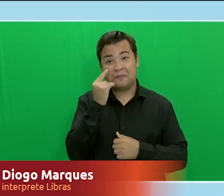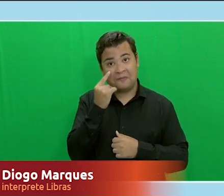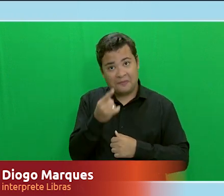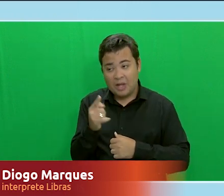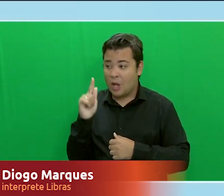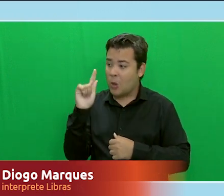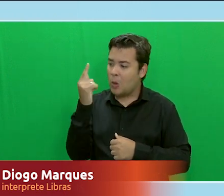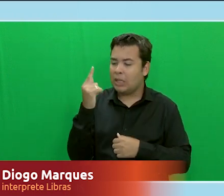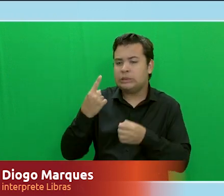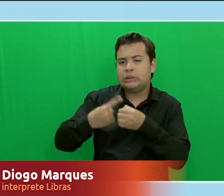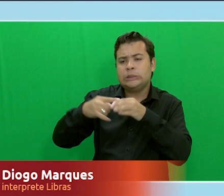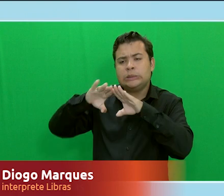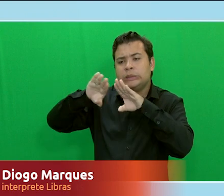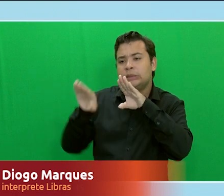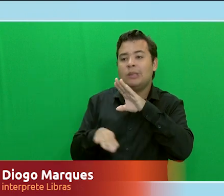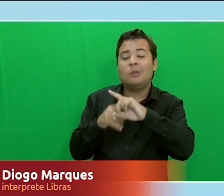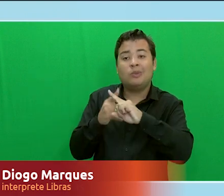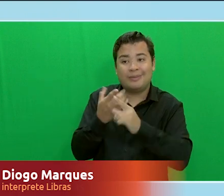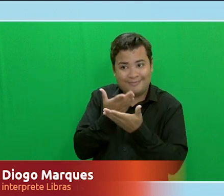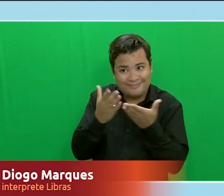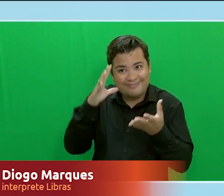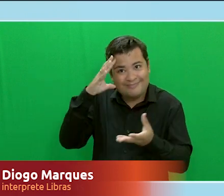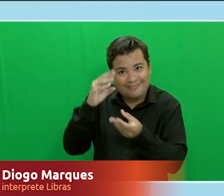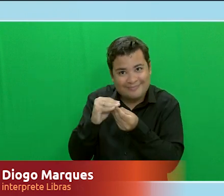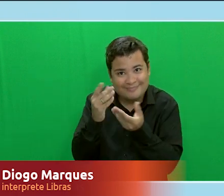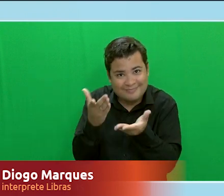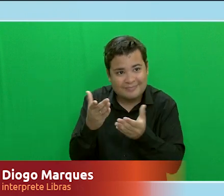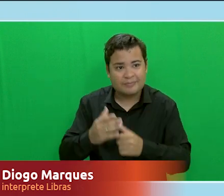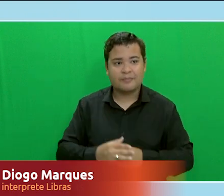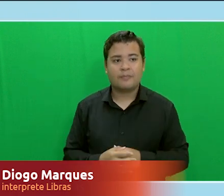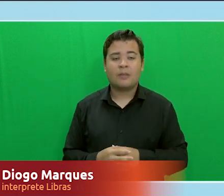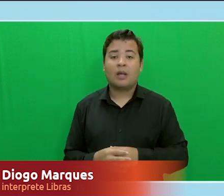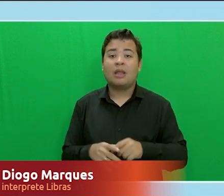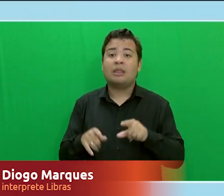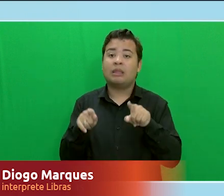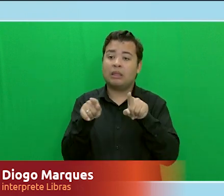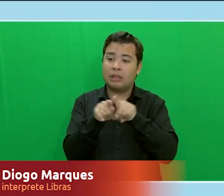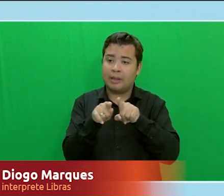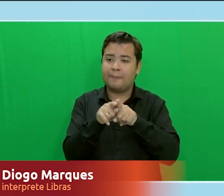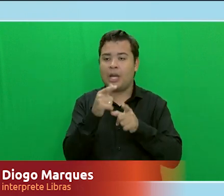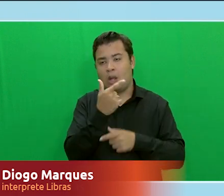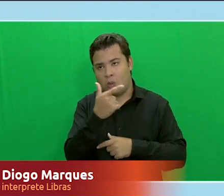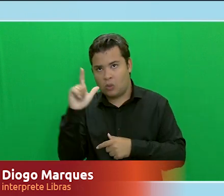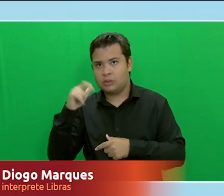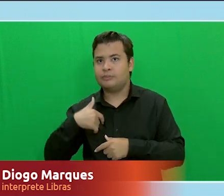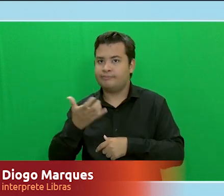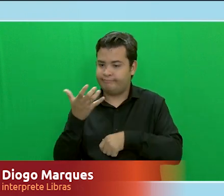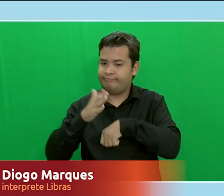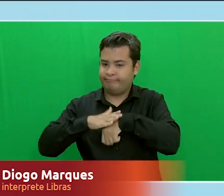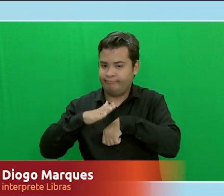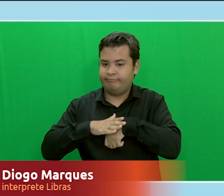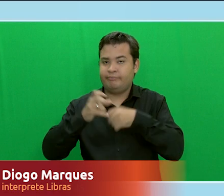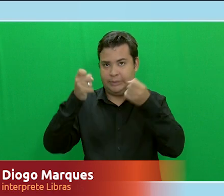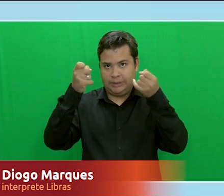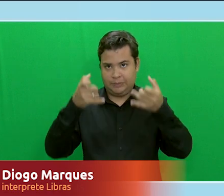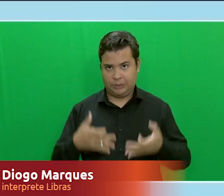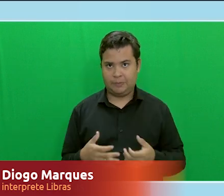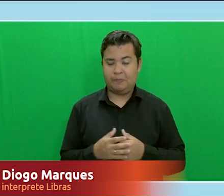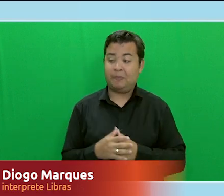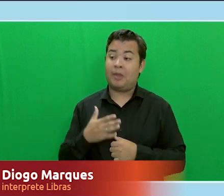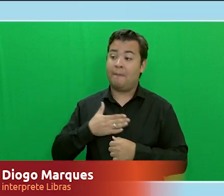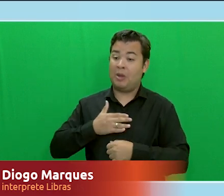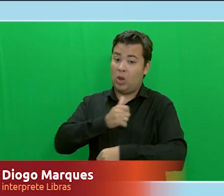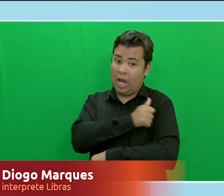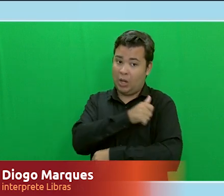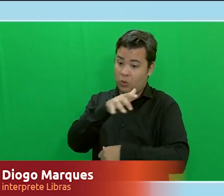Goiânia tem essa desigualdade muito grande. A outra questão que eu queria colocar,